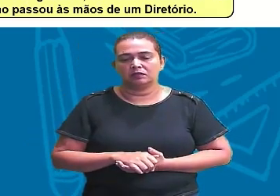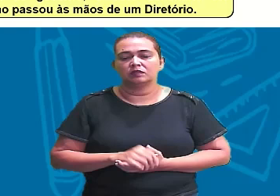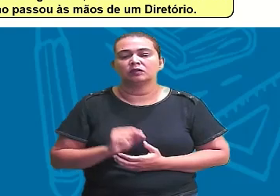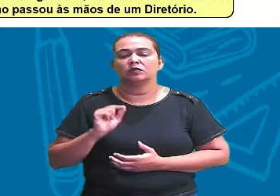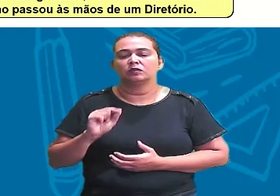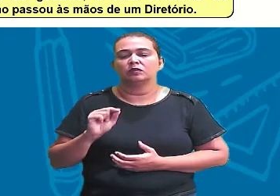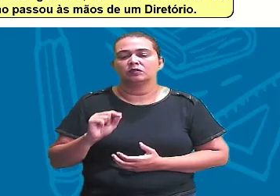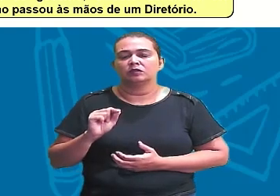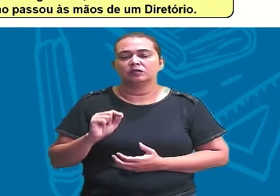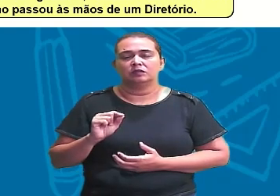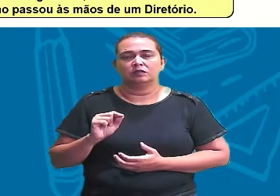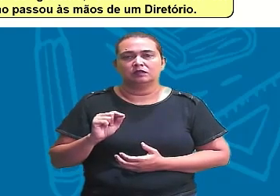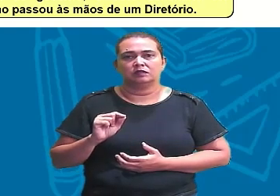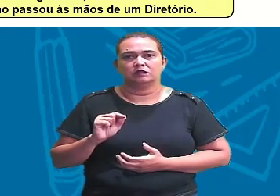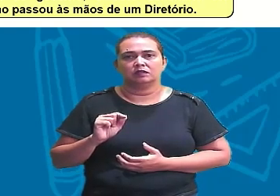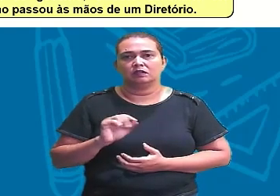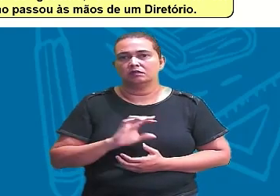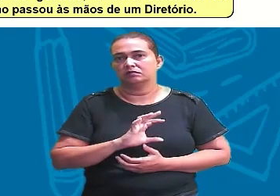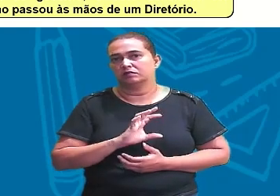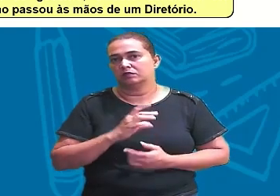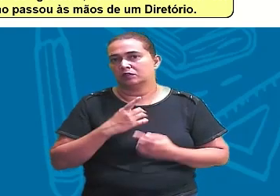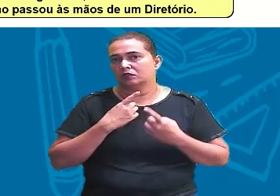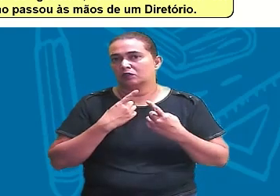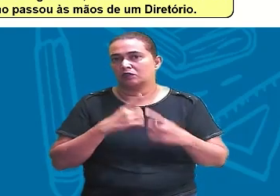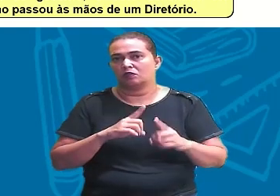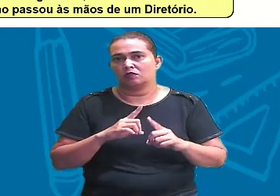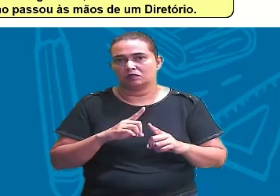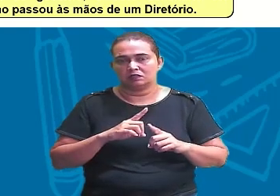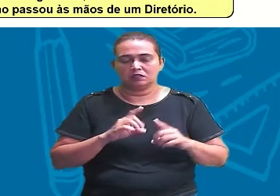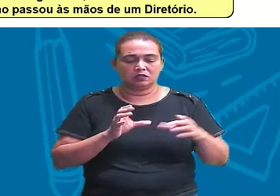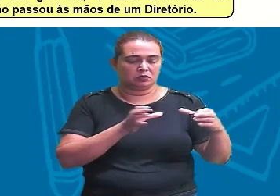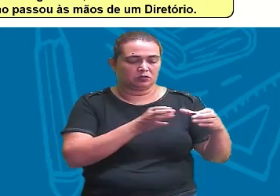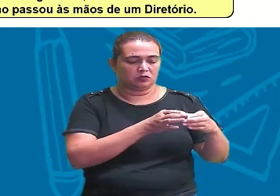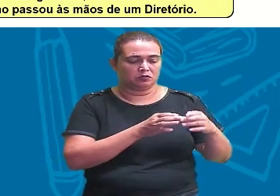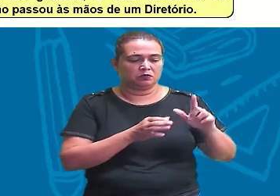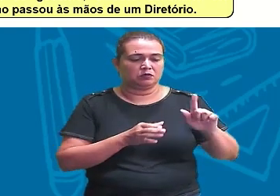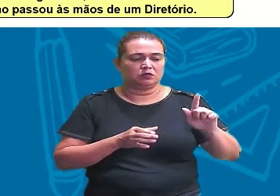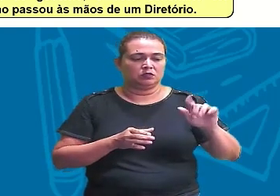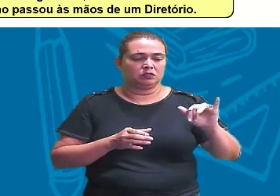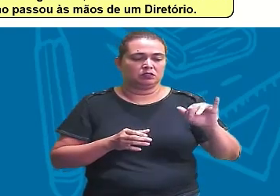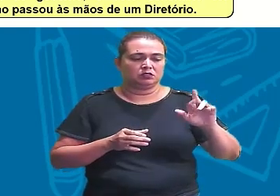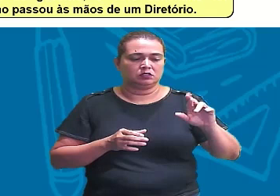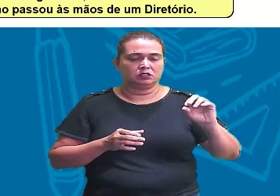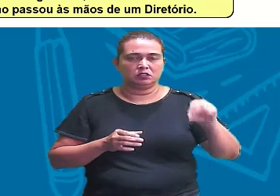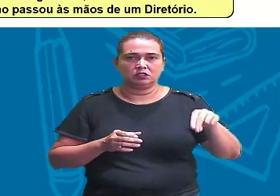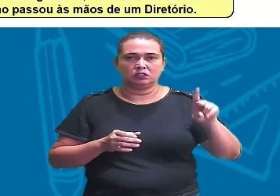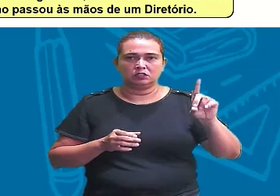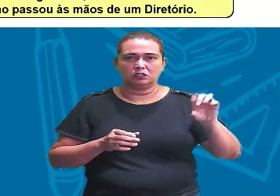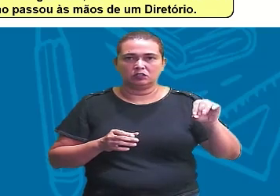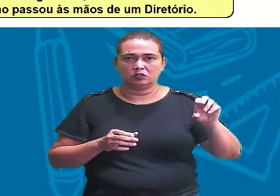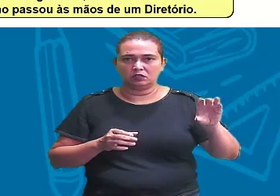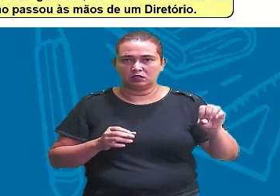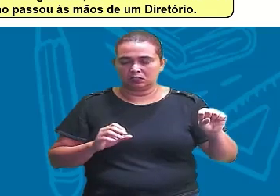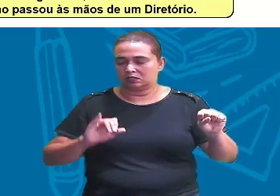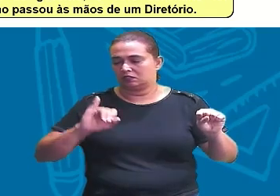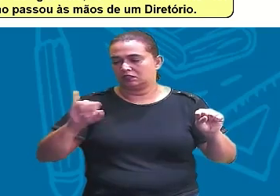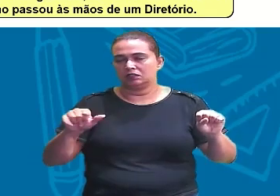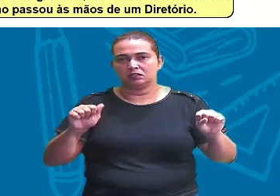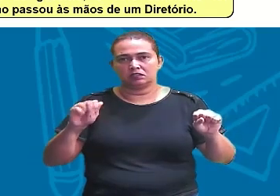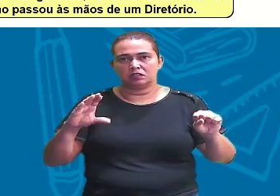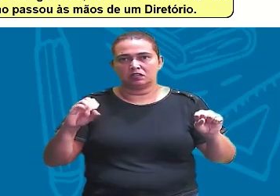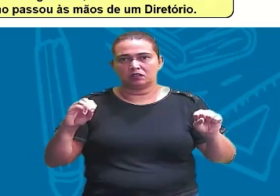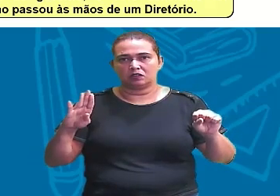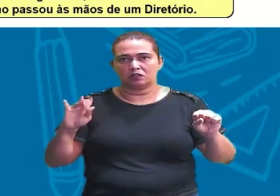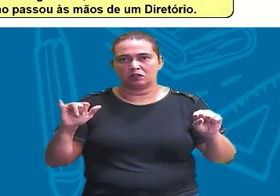termidoriana, né? Que é uma reação dos girondinos contra os jacobinos. Né? Aquela elite que começou a ser perseguida pelos